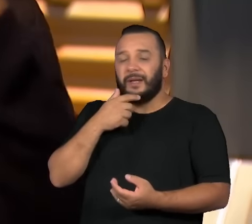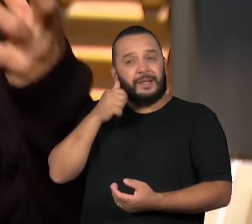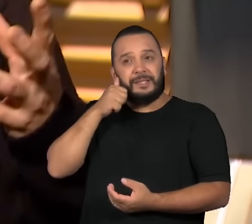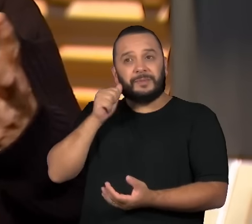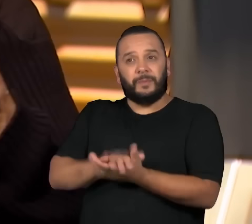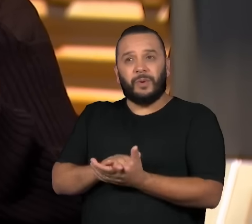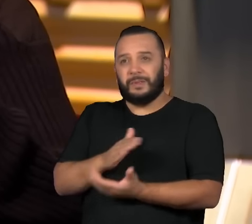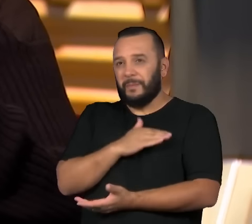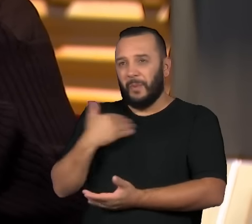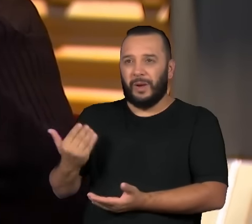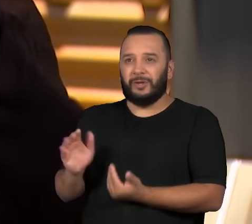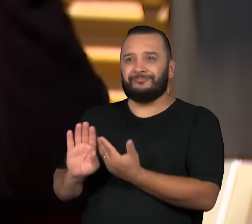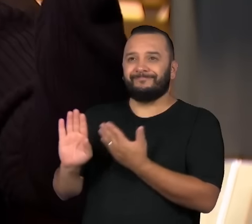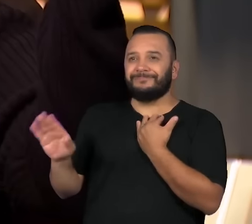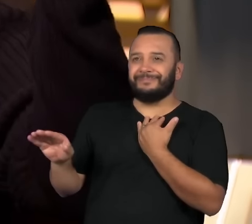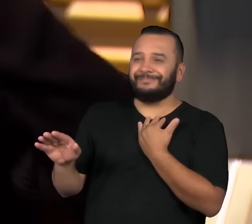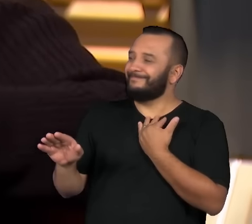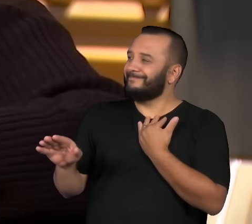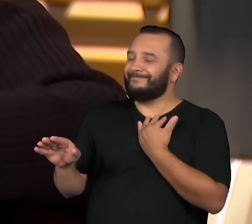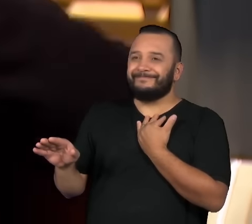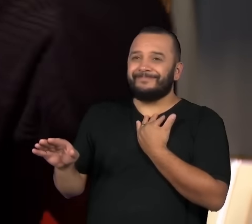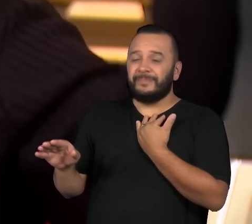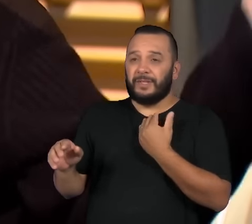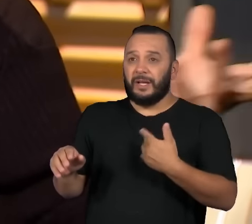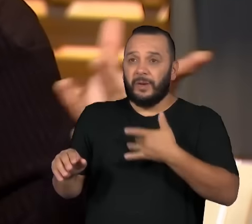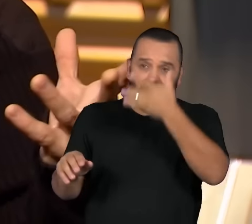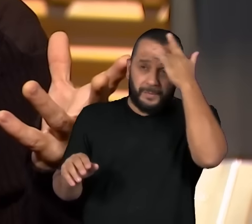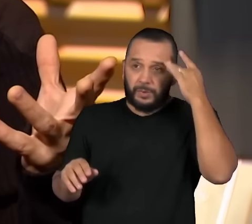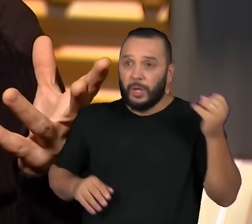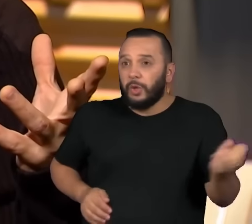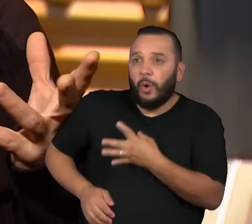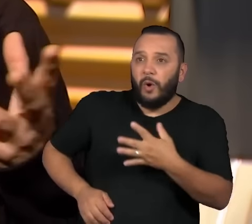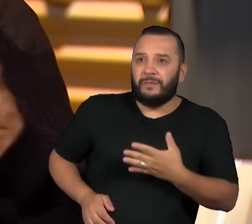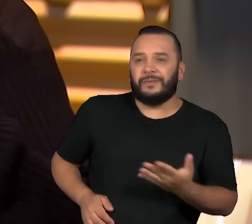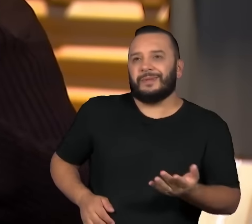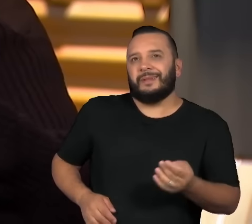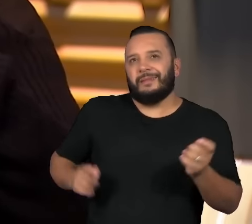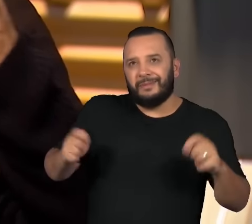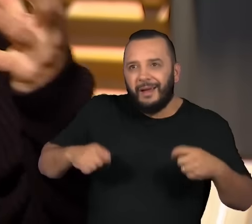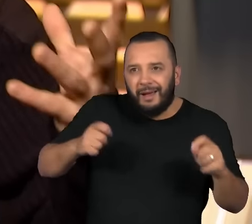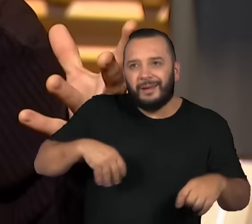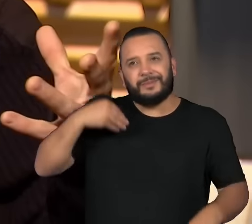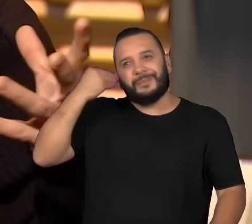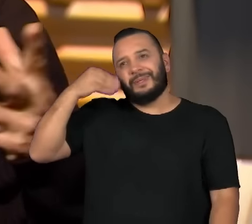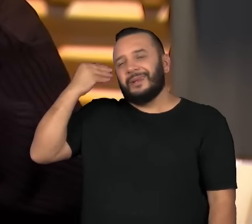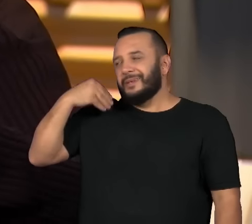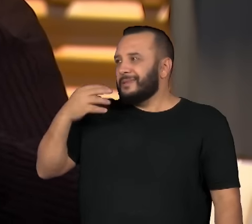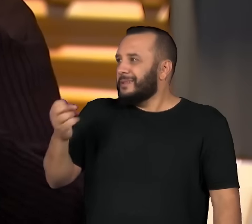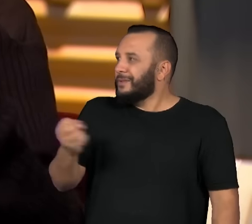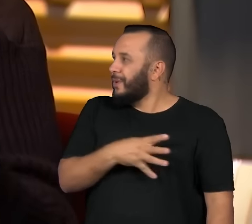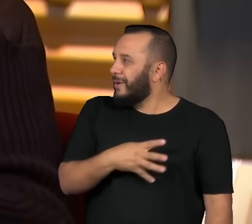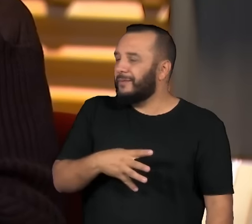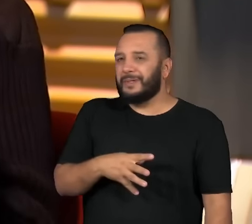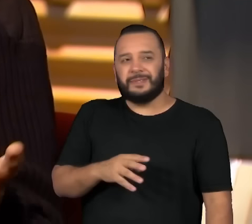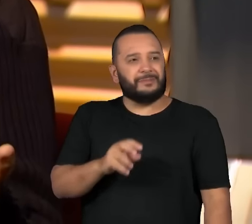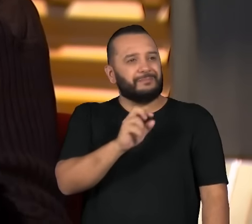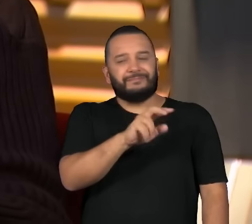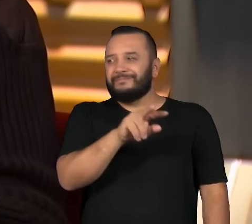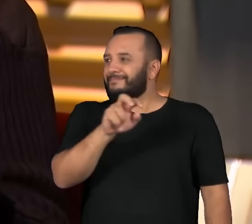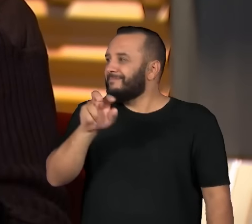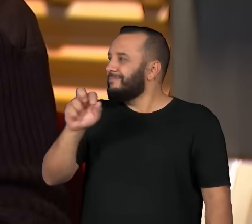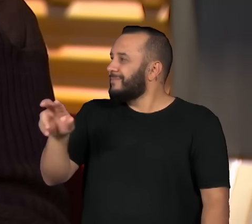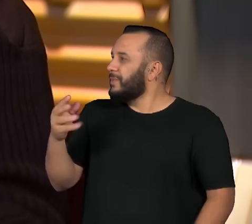novas possibilidades. Fechou uma porta gigantesca, outras 10 se abriram. Né? Eu preciso só olhar para o lado e ver aquilo que eu quero